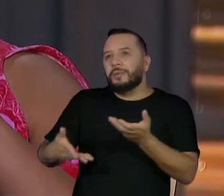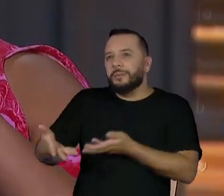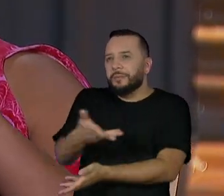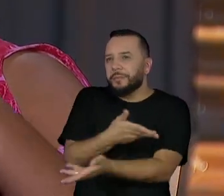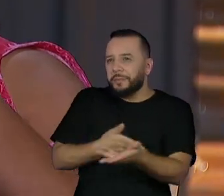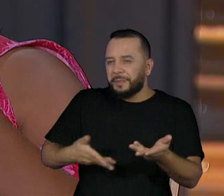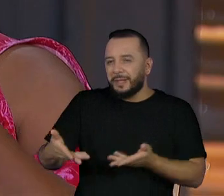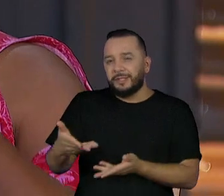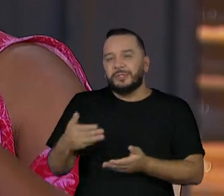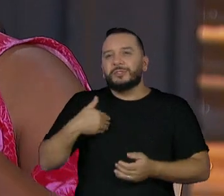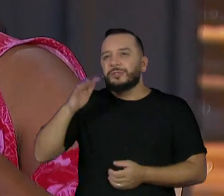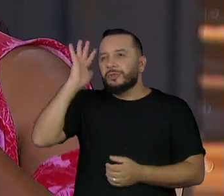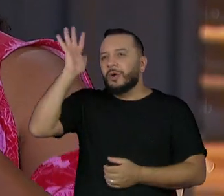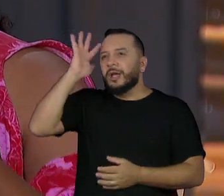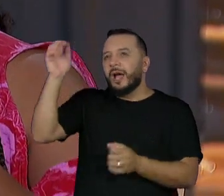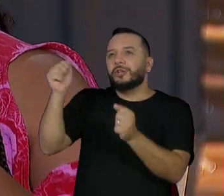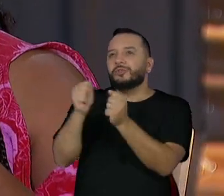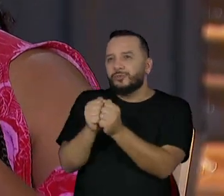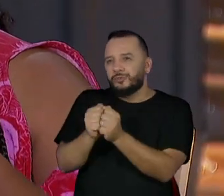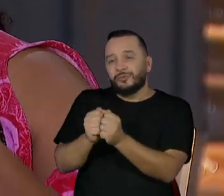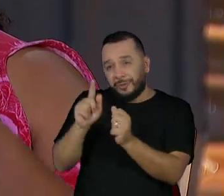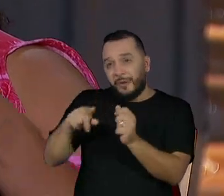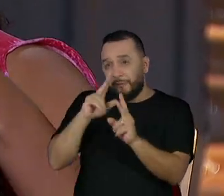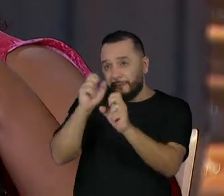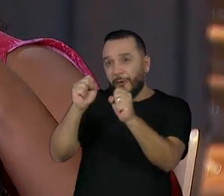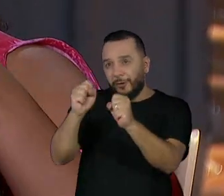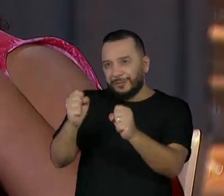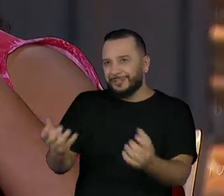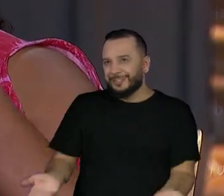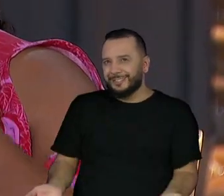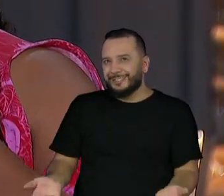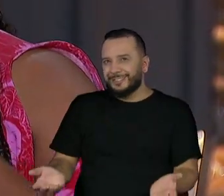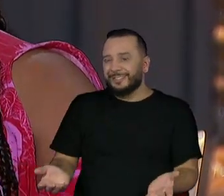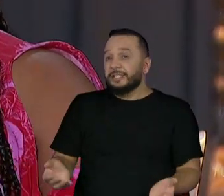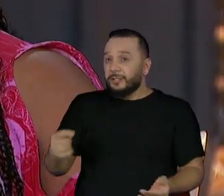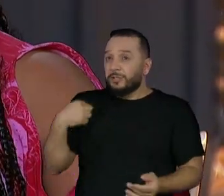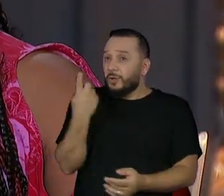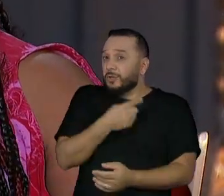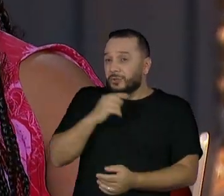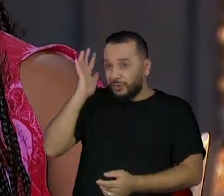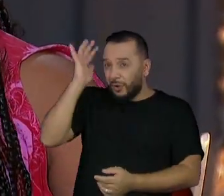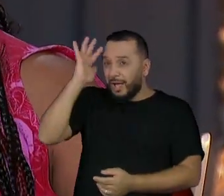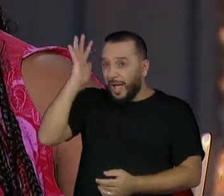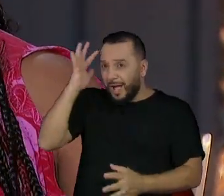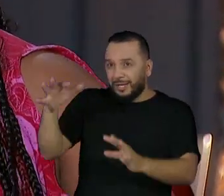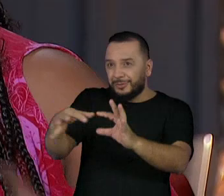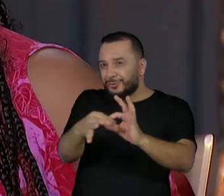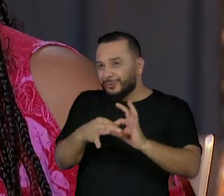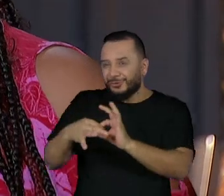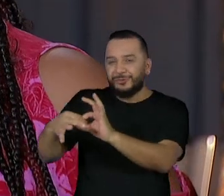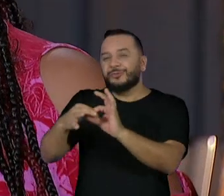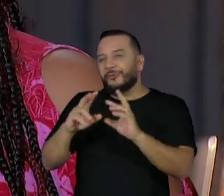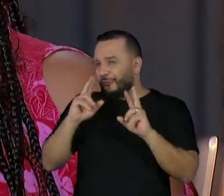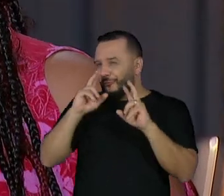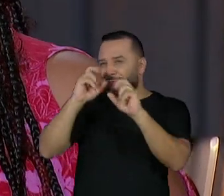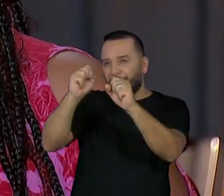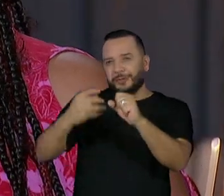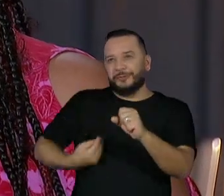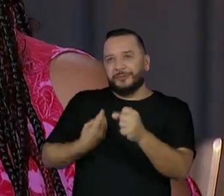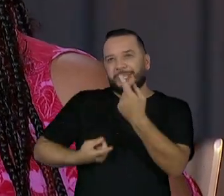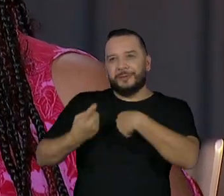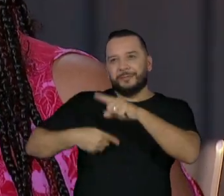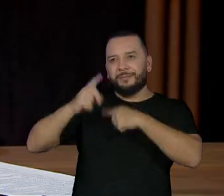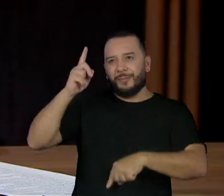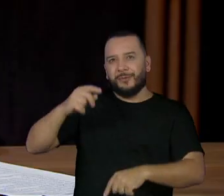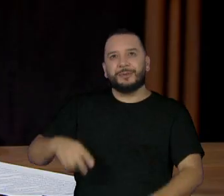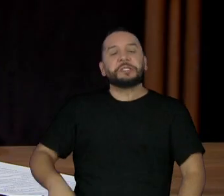né? Como sonhar junto é potência. E aí, quando a gente descobre que sonhar junto é potência, nossa vida é um espetáculo.